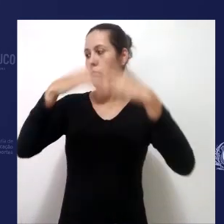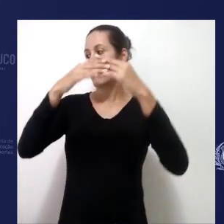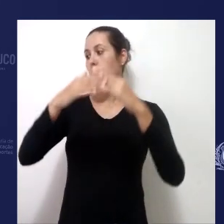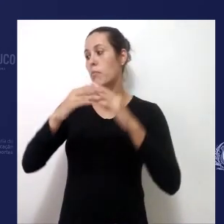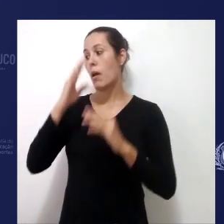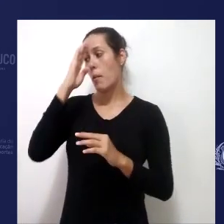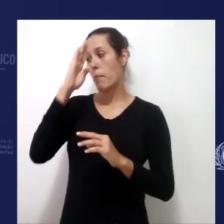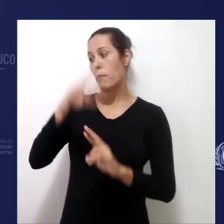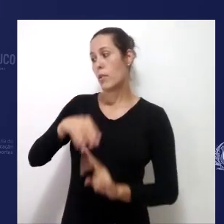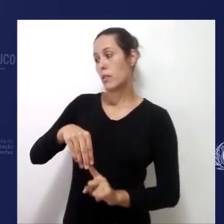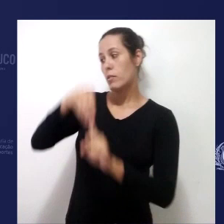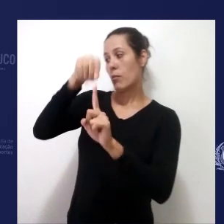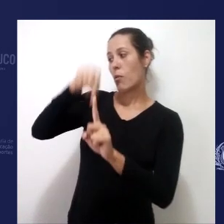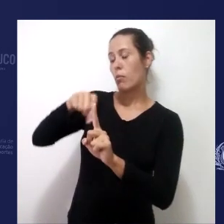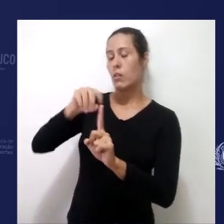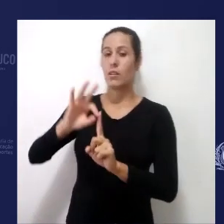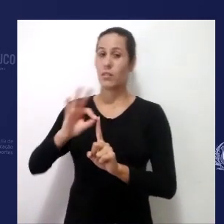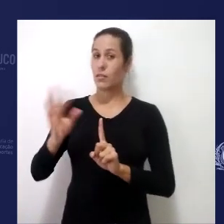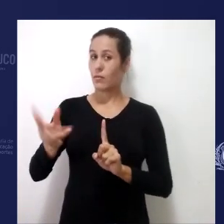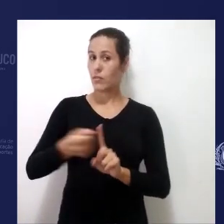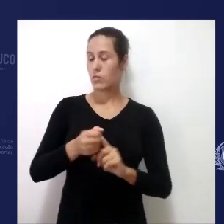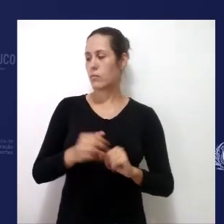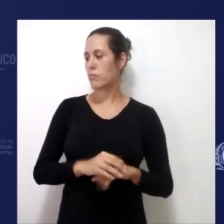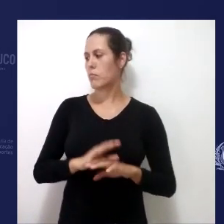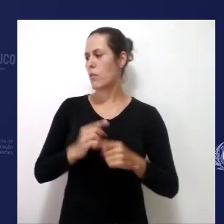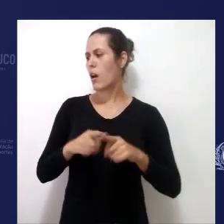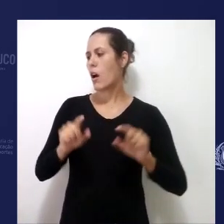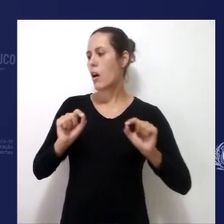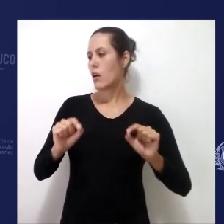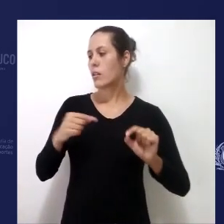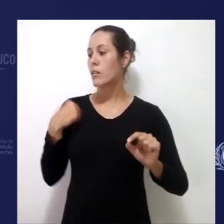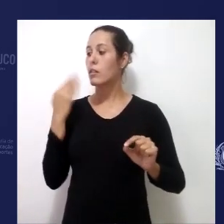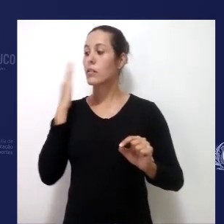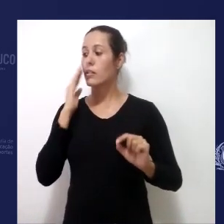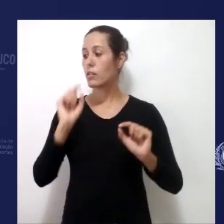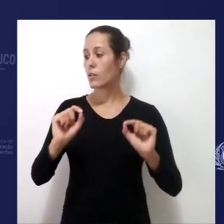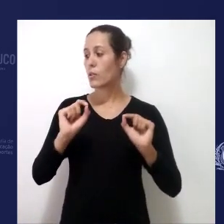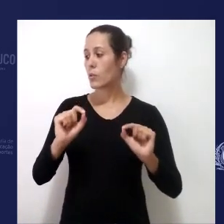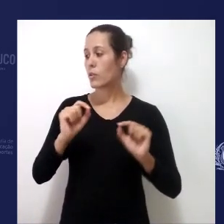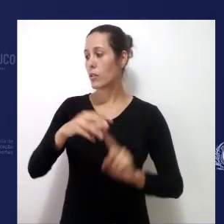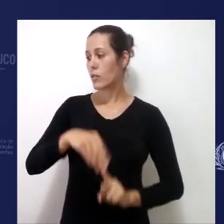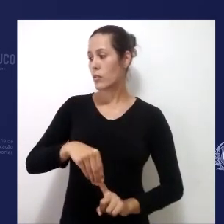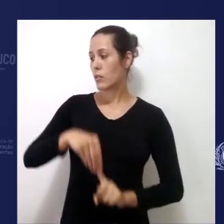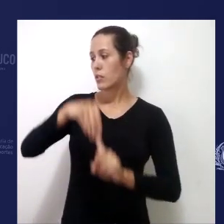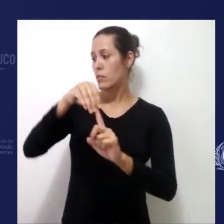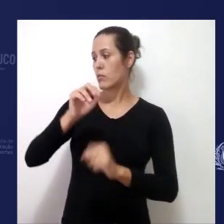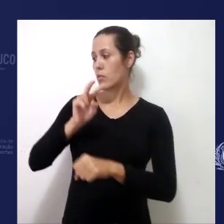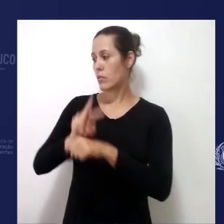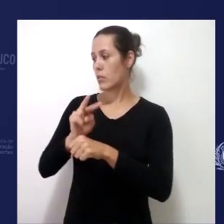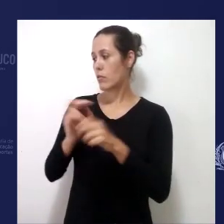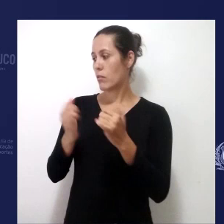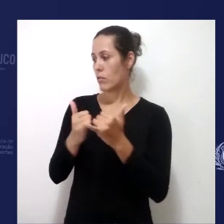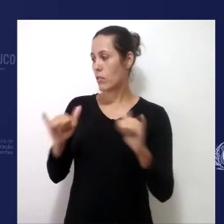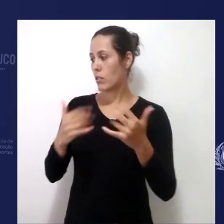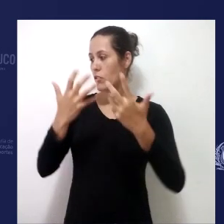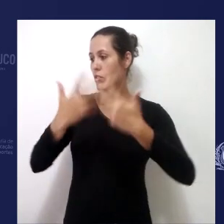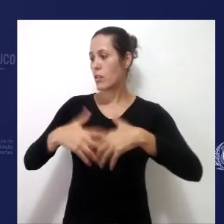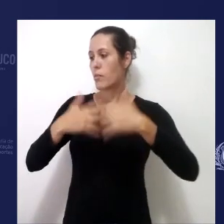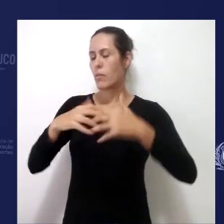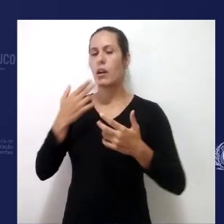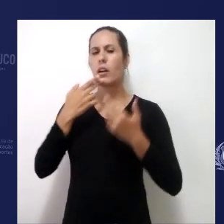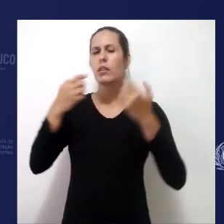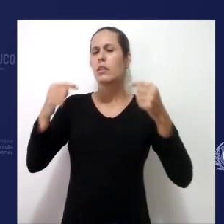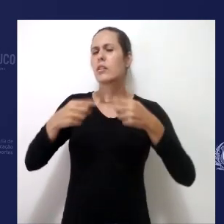em particular da física. Sendo assim, podemos dizer que o princípio da conservação da energia mecânica